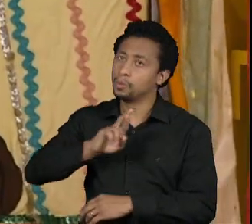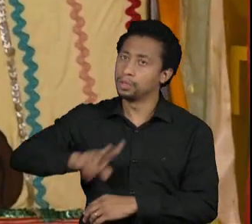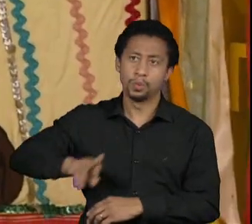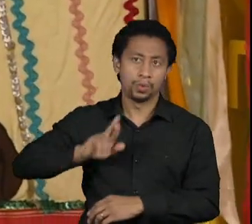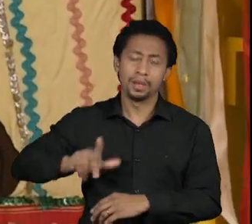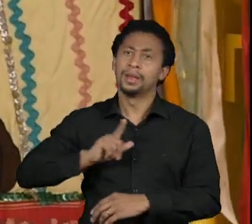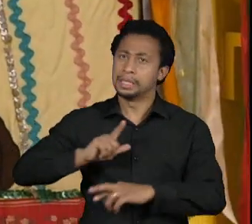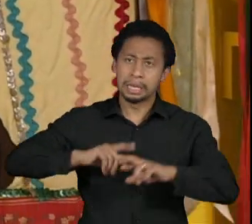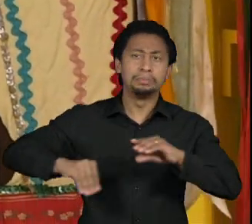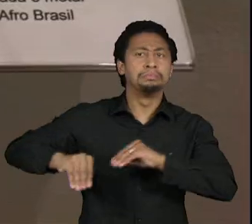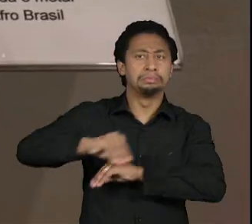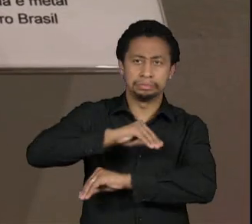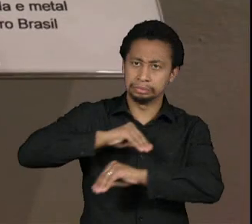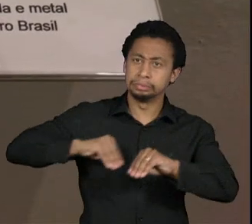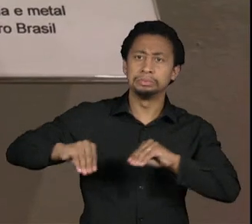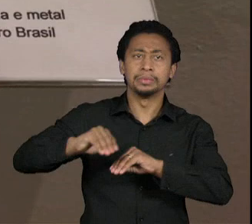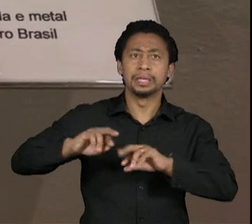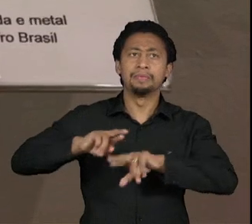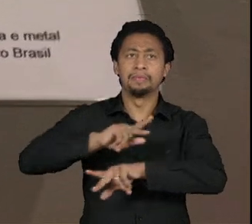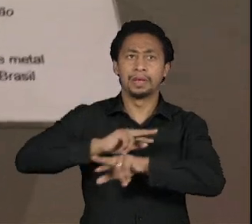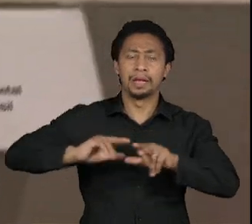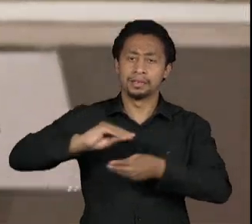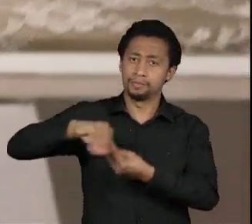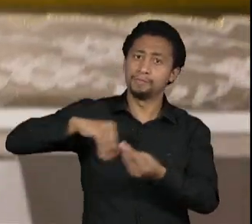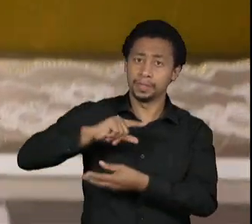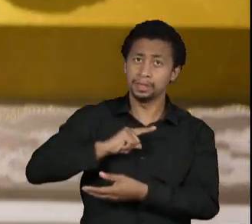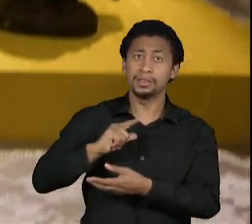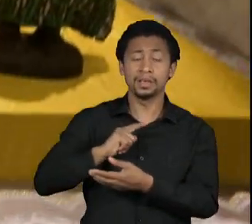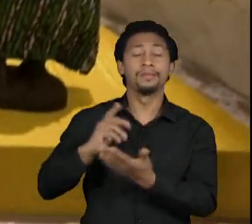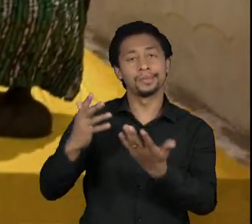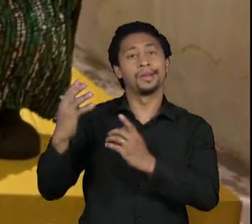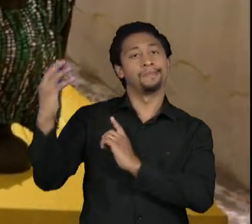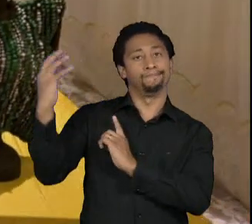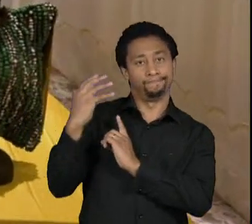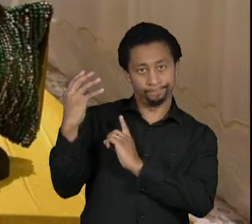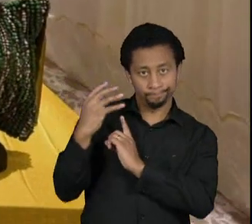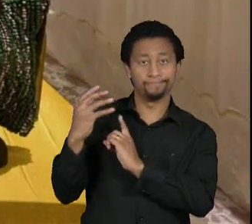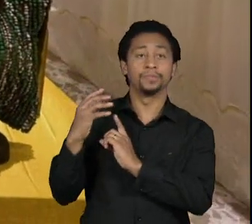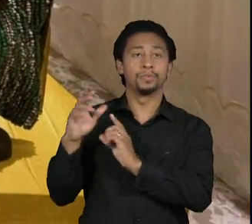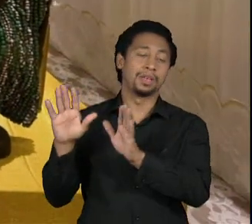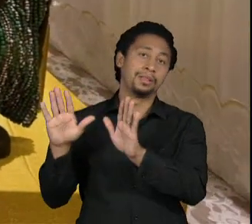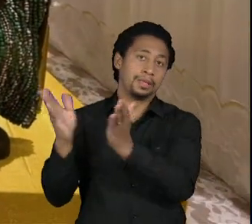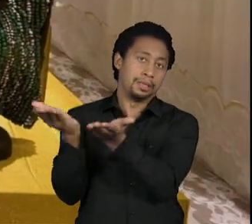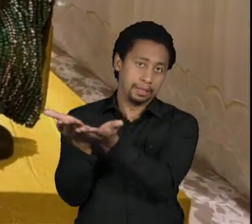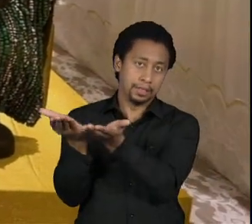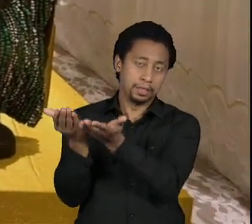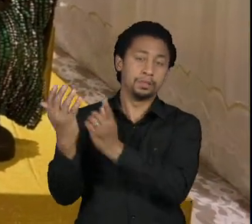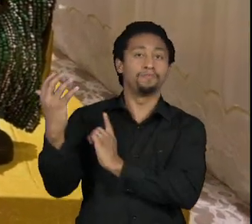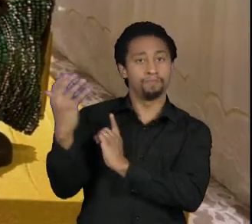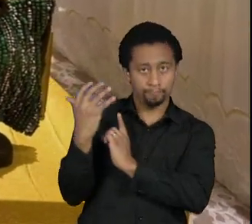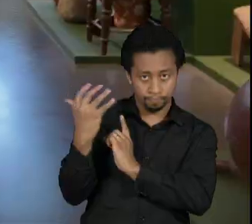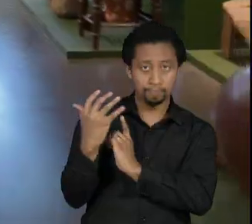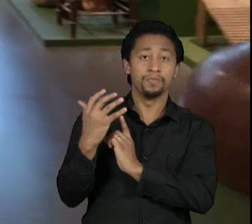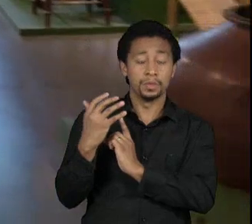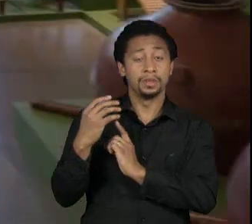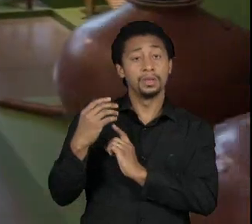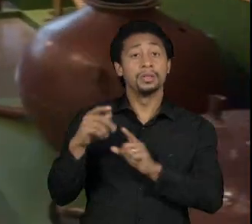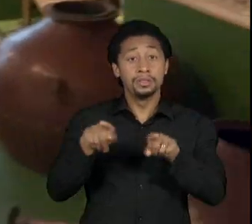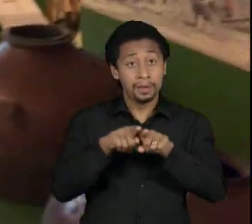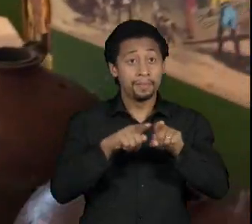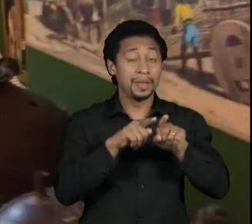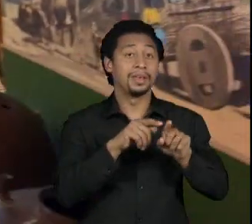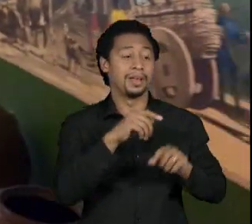influências da religião cristã, né, por uma imposição colonial. No entanto, elas também modificaram o cristianismo no Brasil.